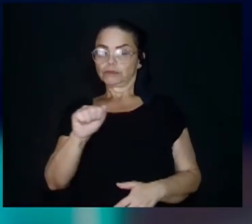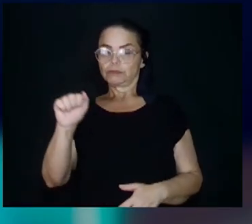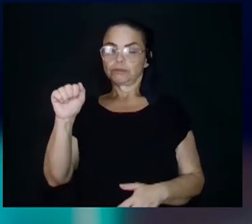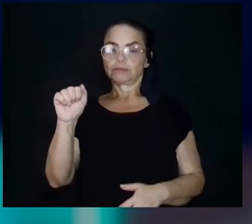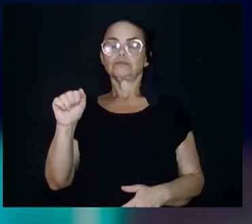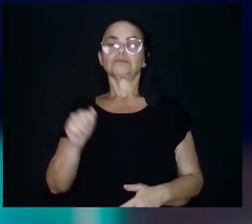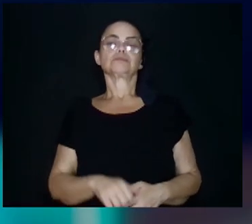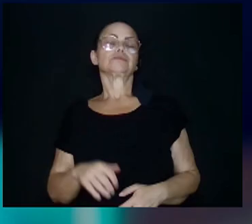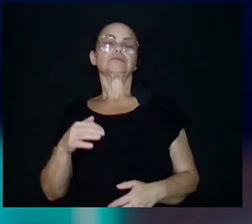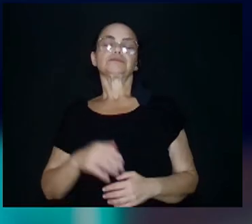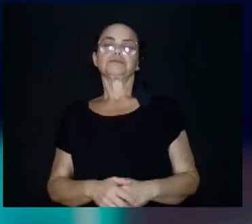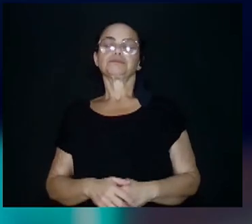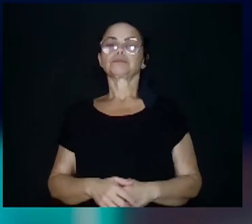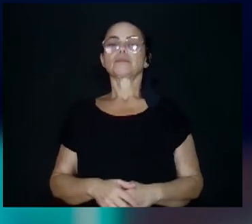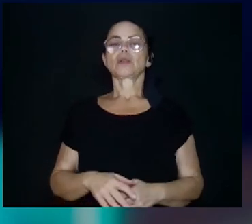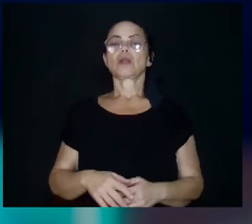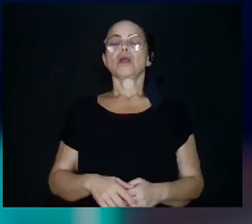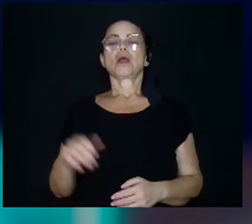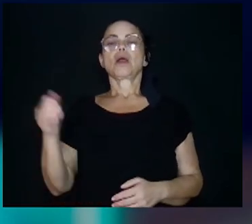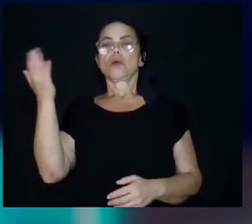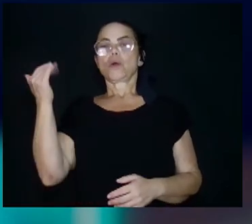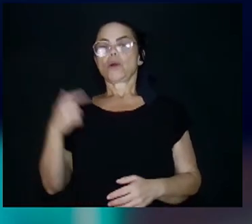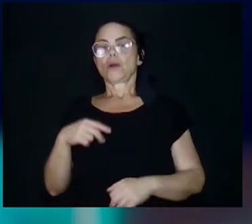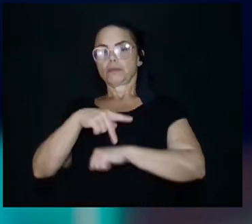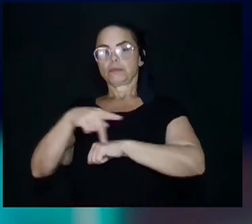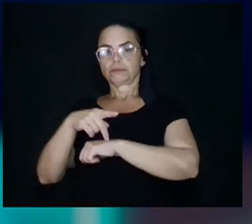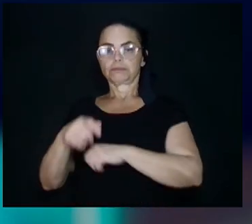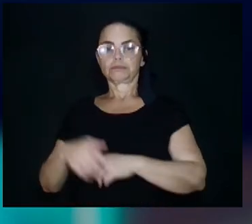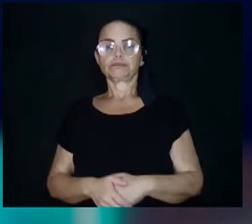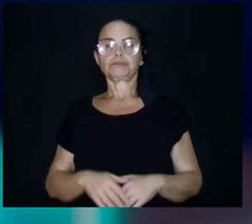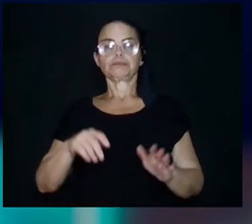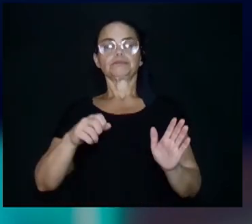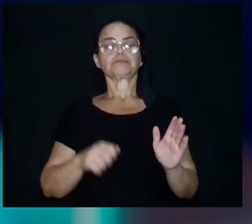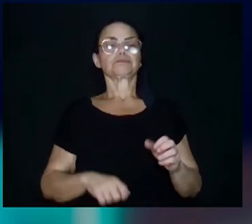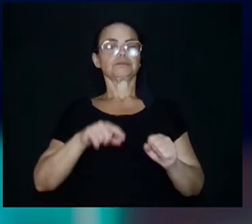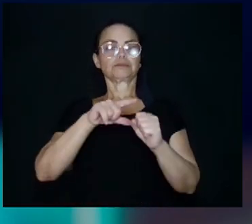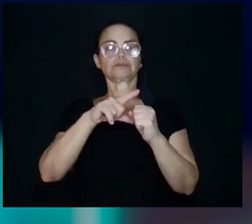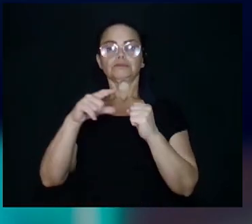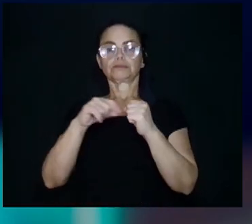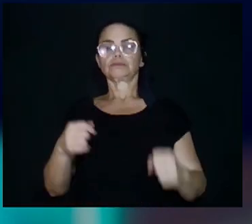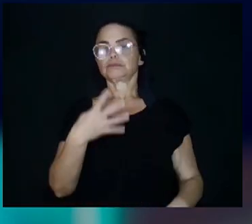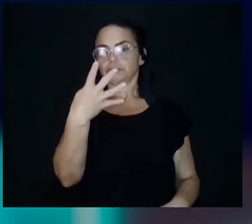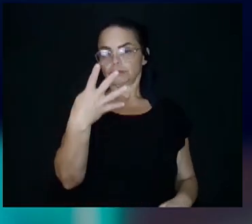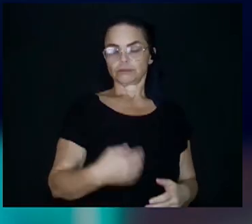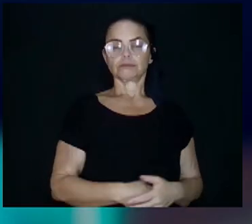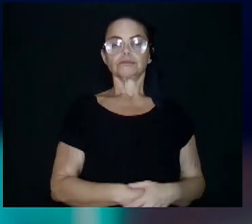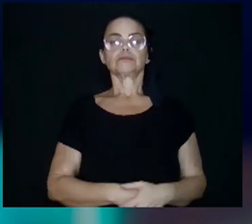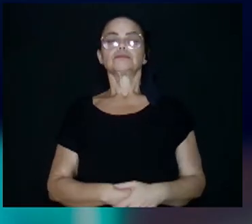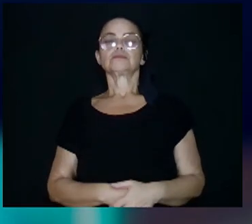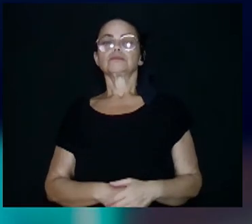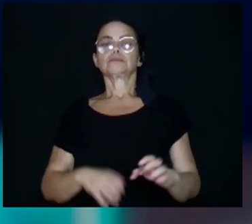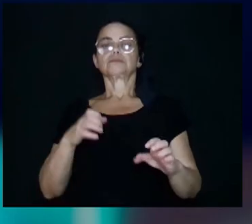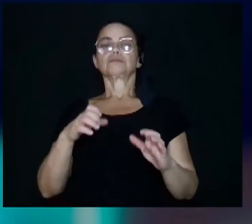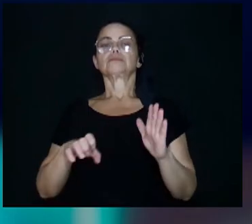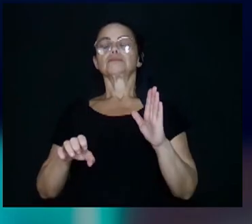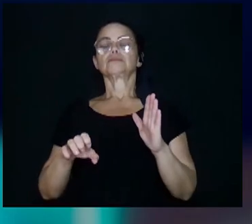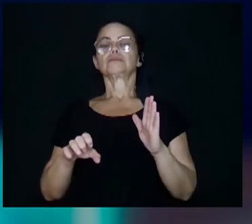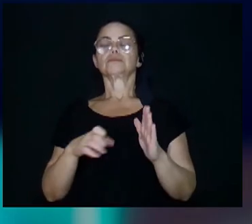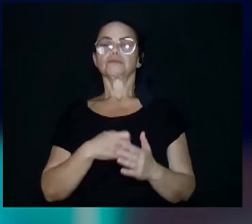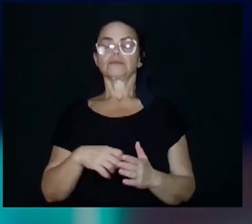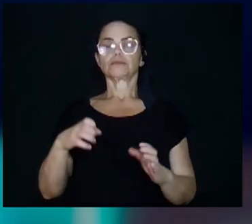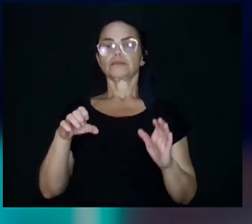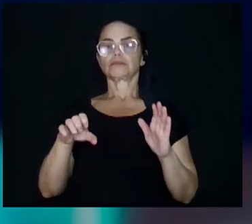nossa missão, que está lá no artigo 4º do nosso estatuto, tem por finalidade apoiar e desenvolver ações